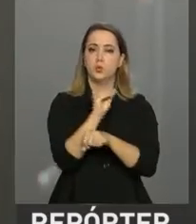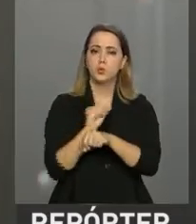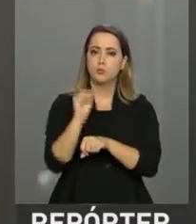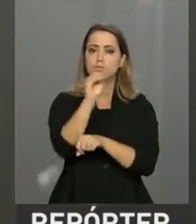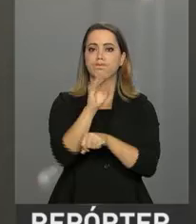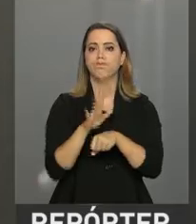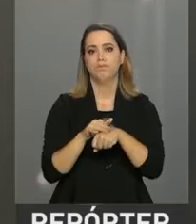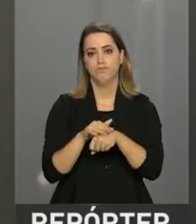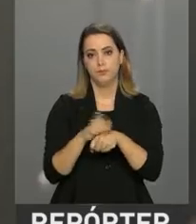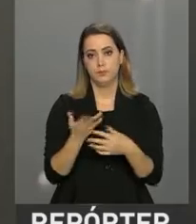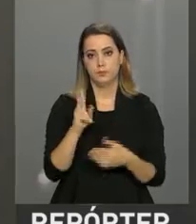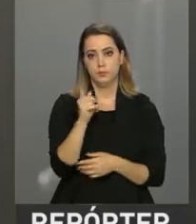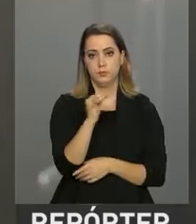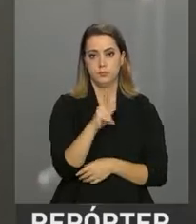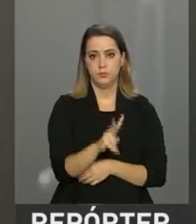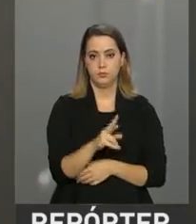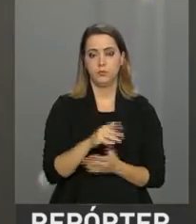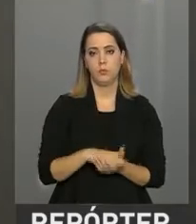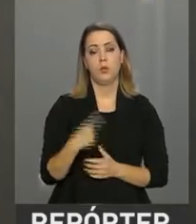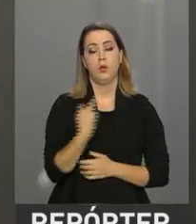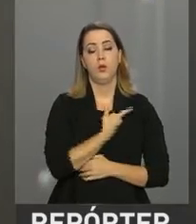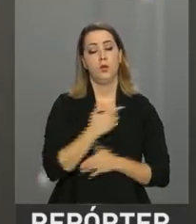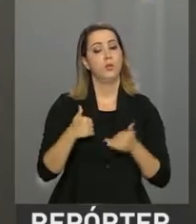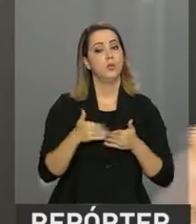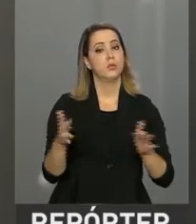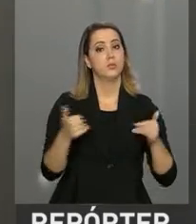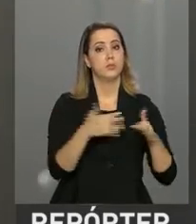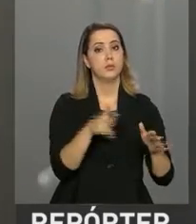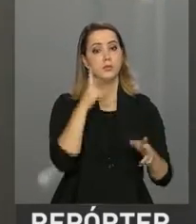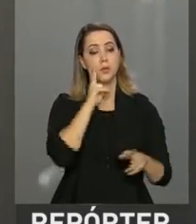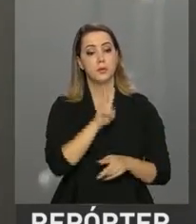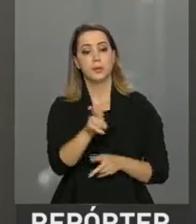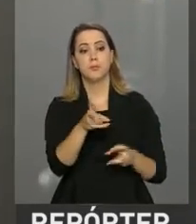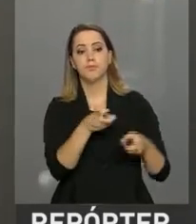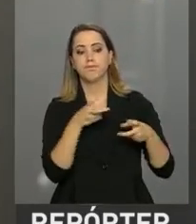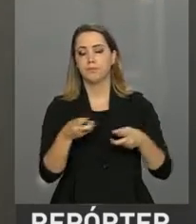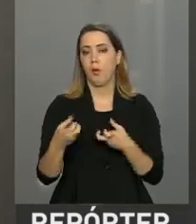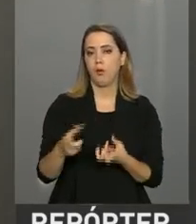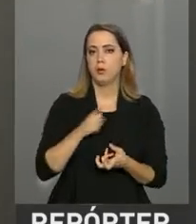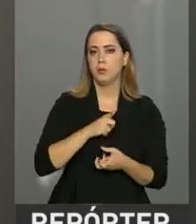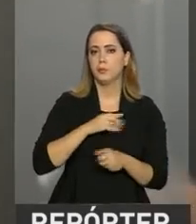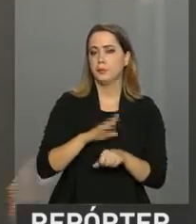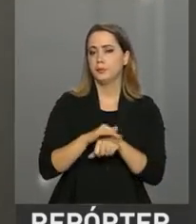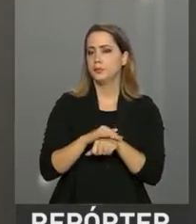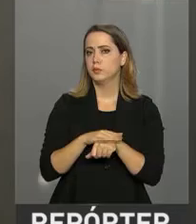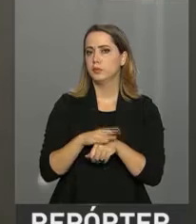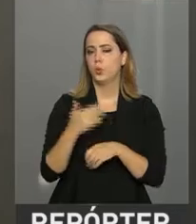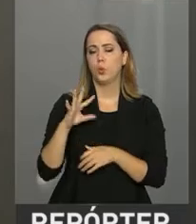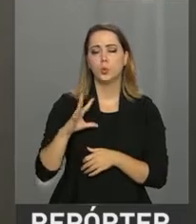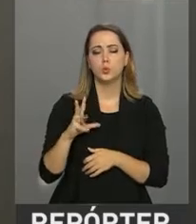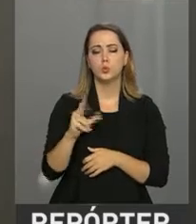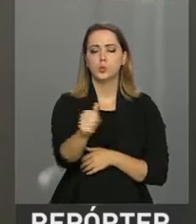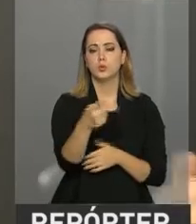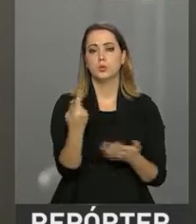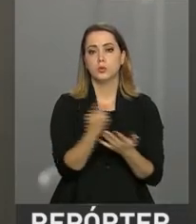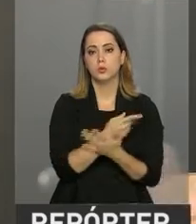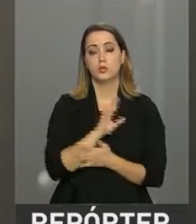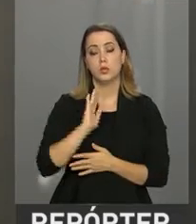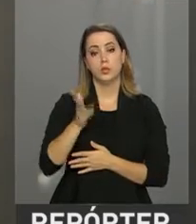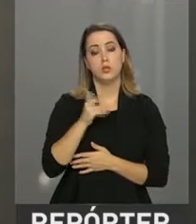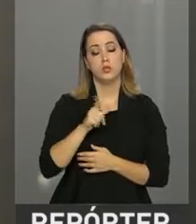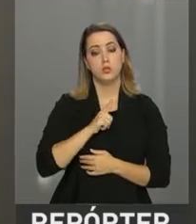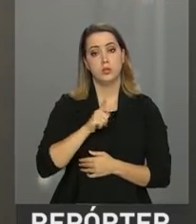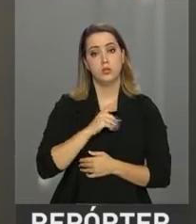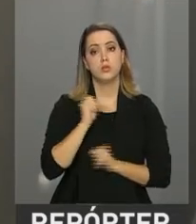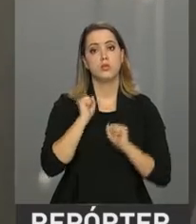aumentar ao máximo o número de casos identificados quando tivermos todos os casos identificados teremos a